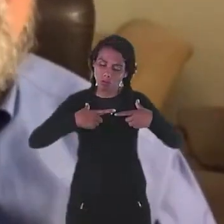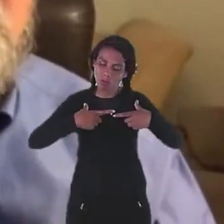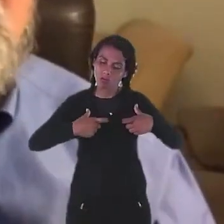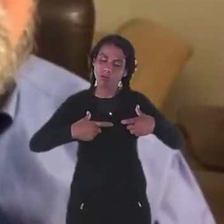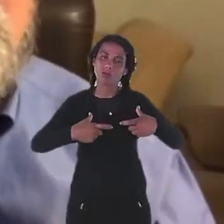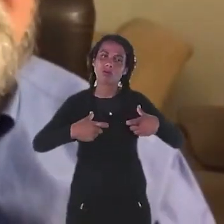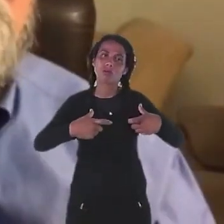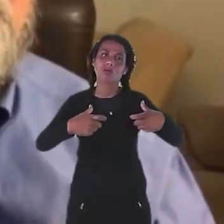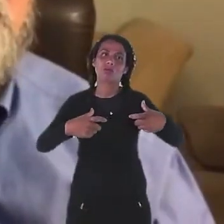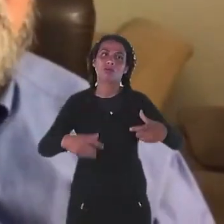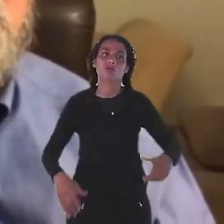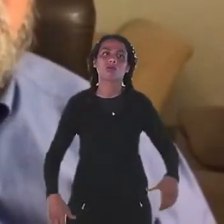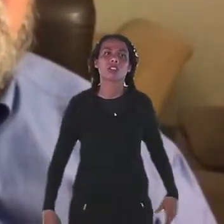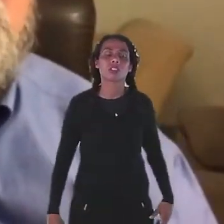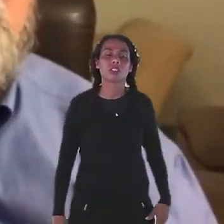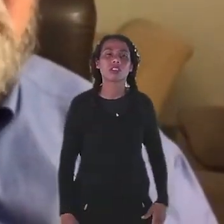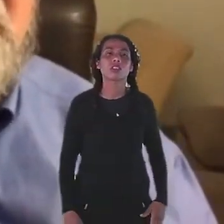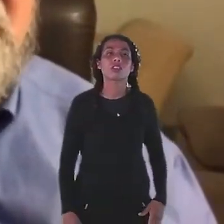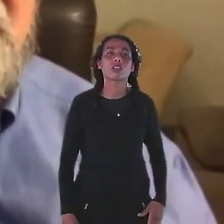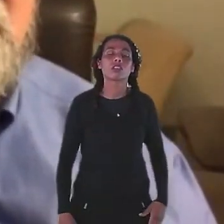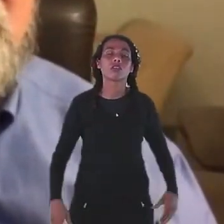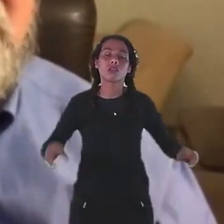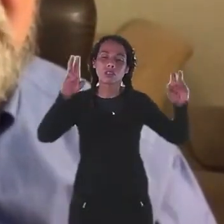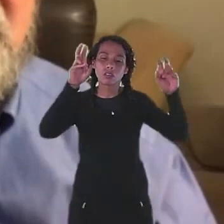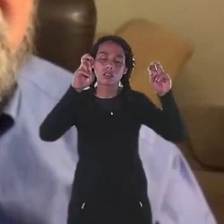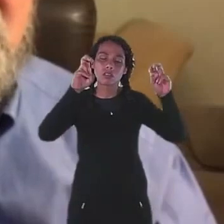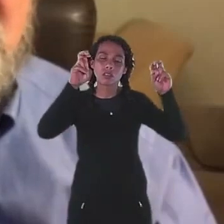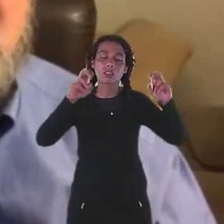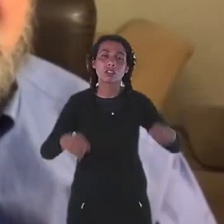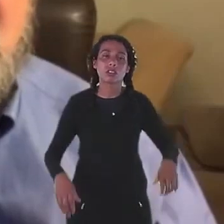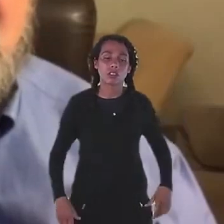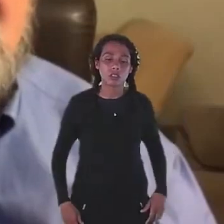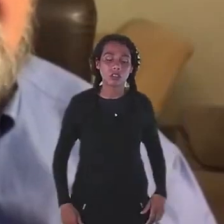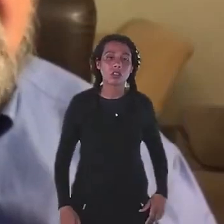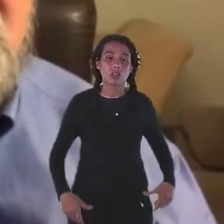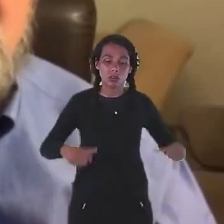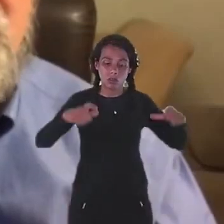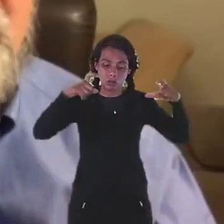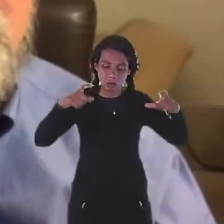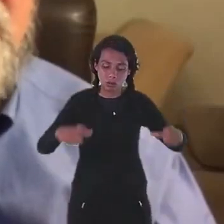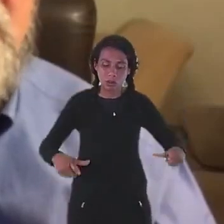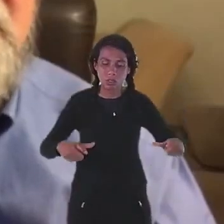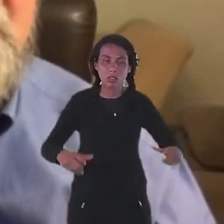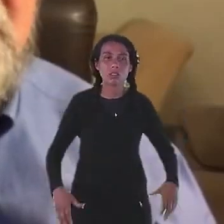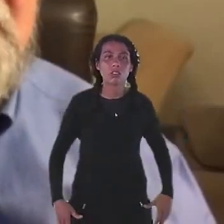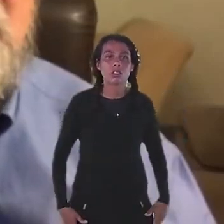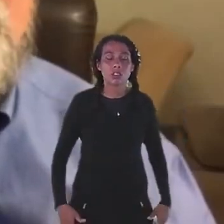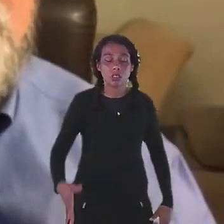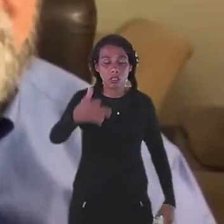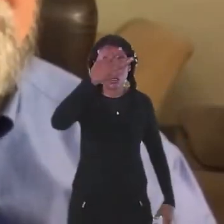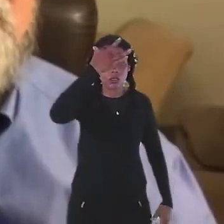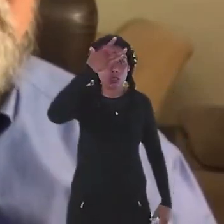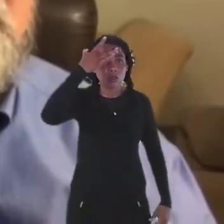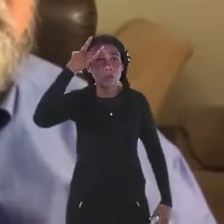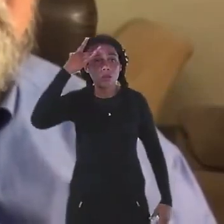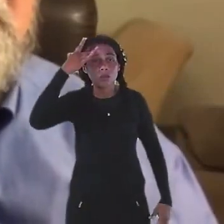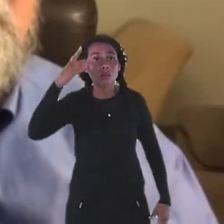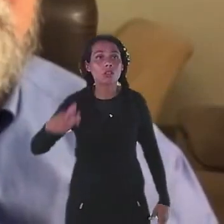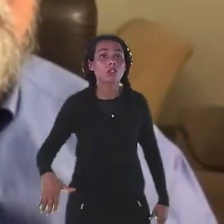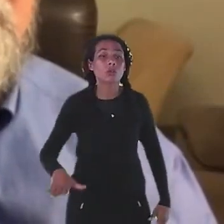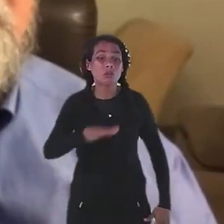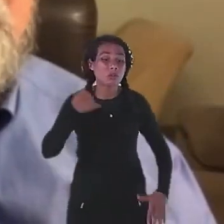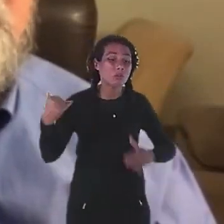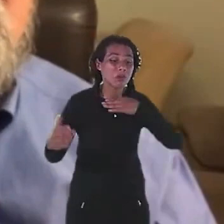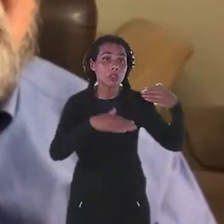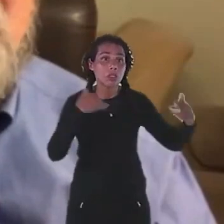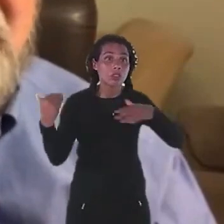a terra de homem algum. Porque nesse lugar as pessoas morriam em segundos